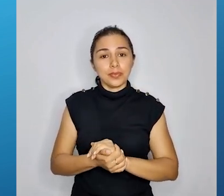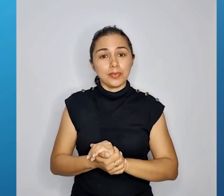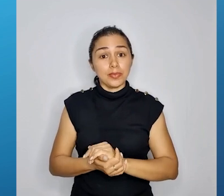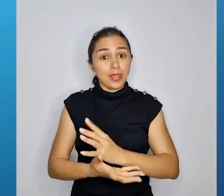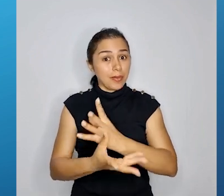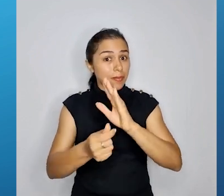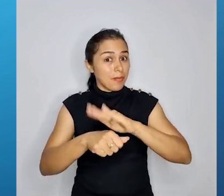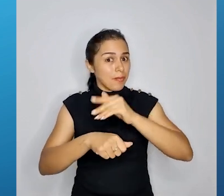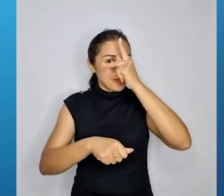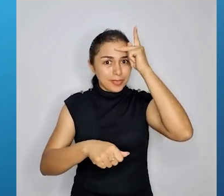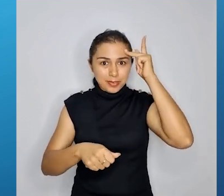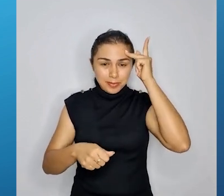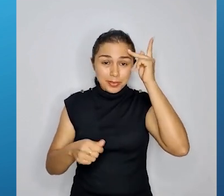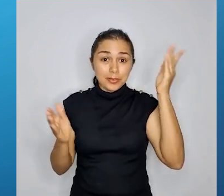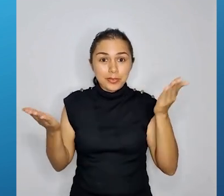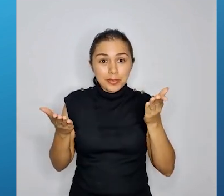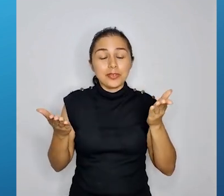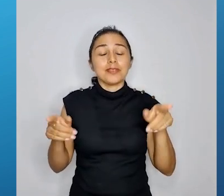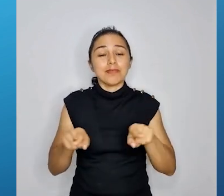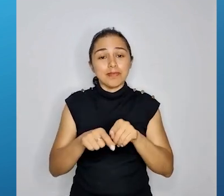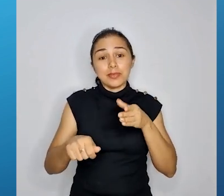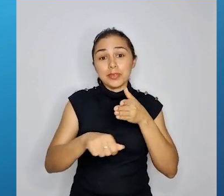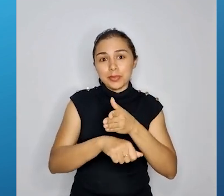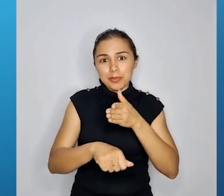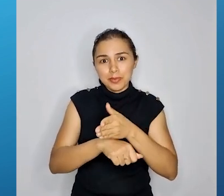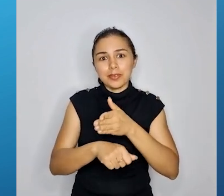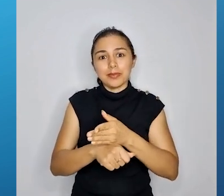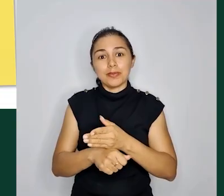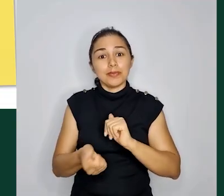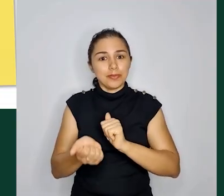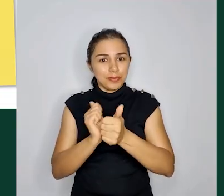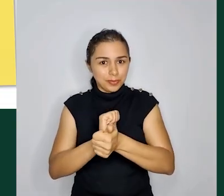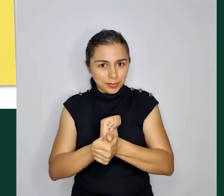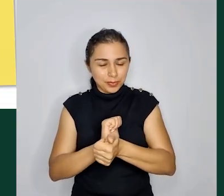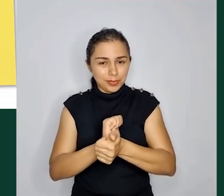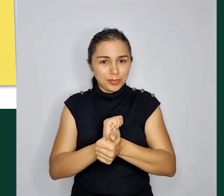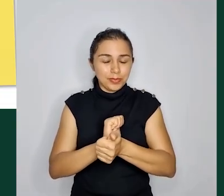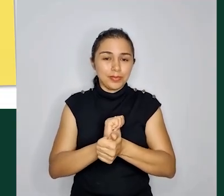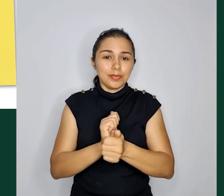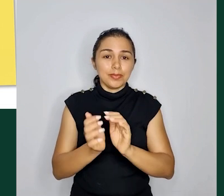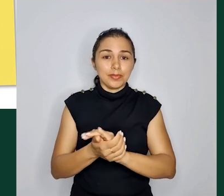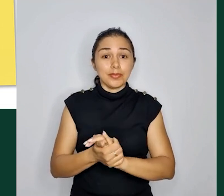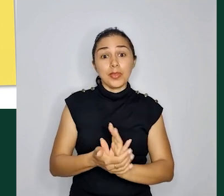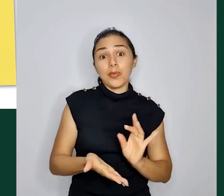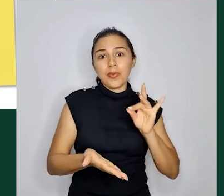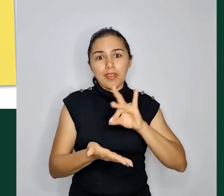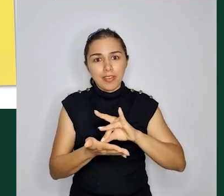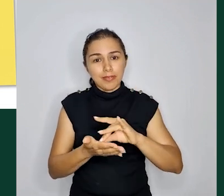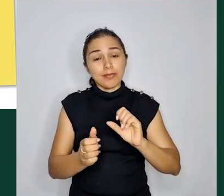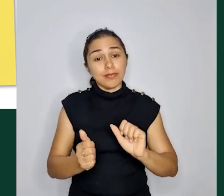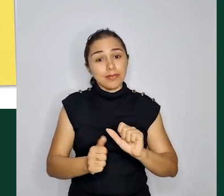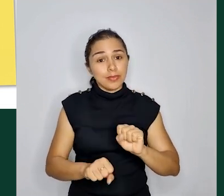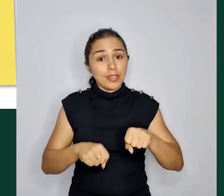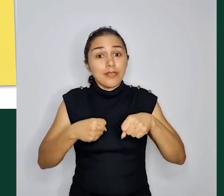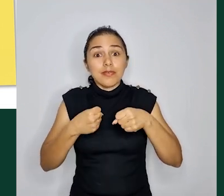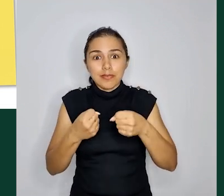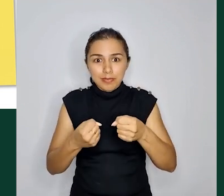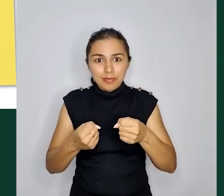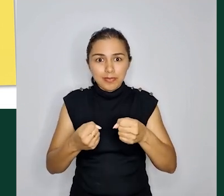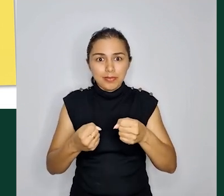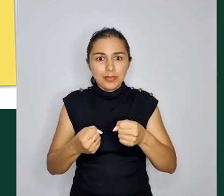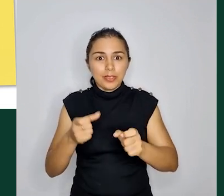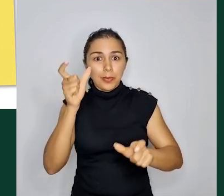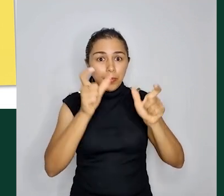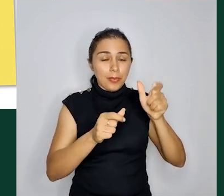crescido bastante o número de adeptos, e isso só consolida ainda mais a participação cada vez maior de atletas em